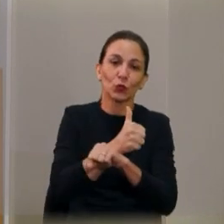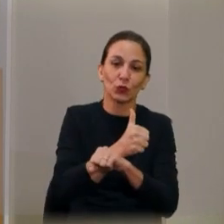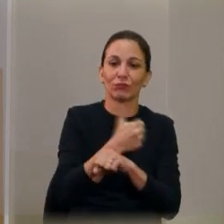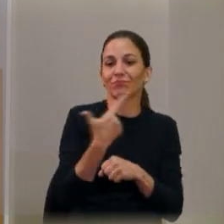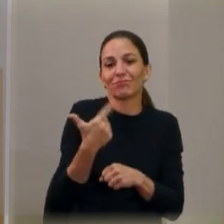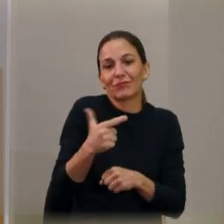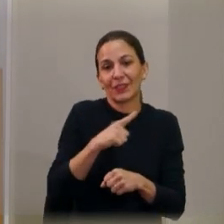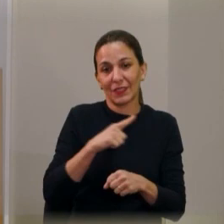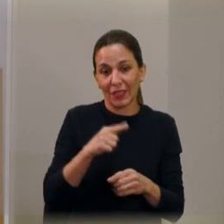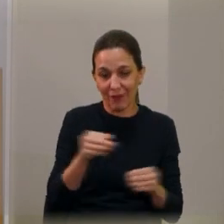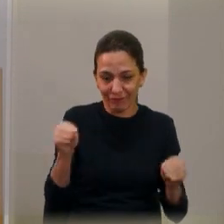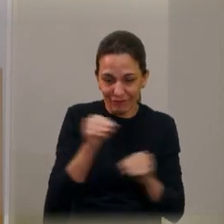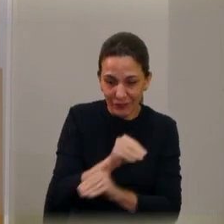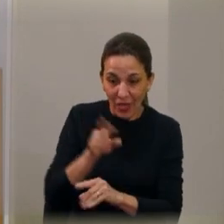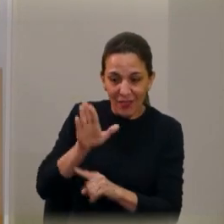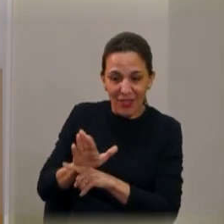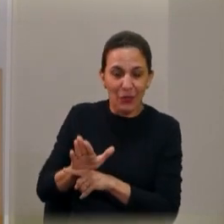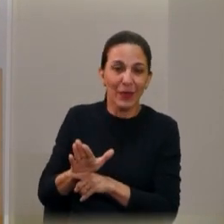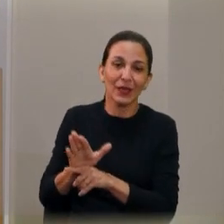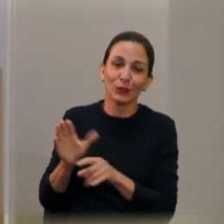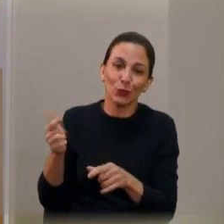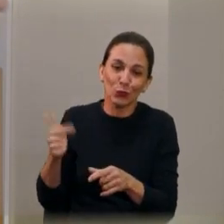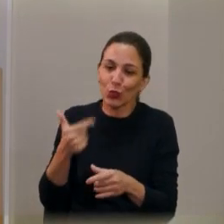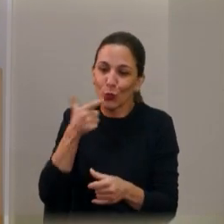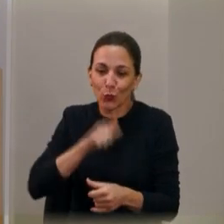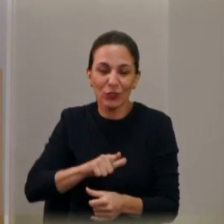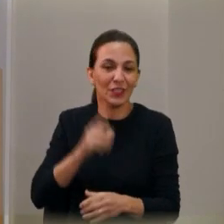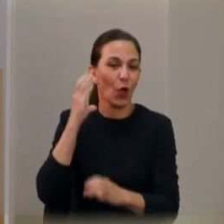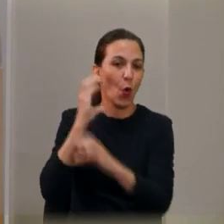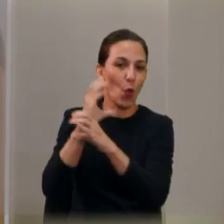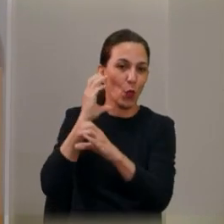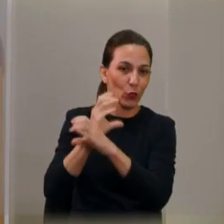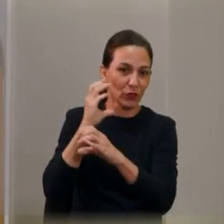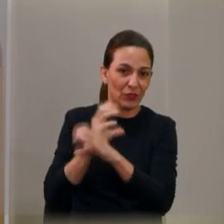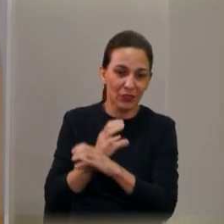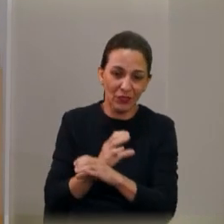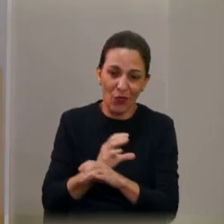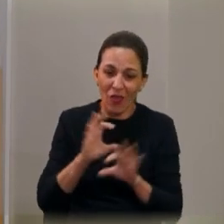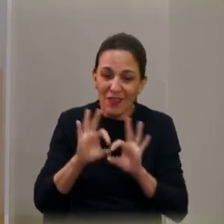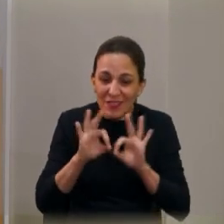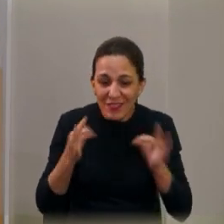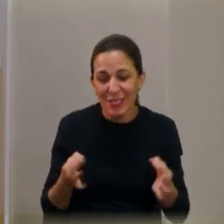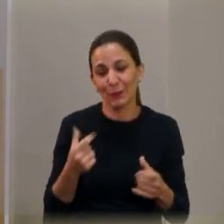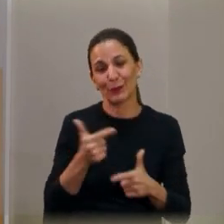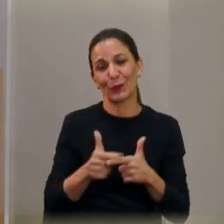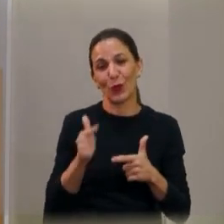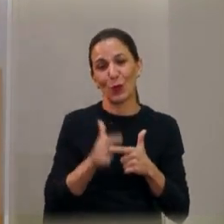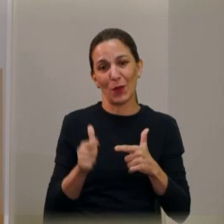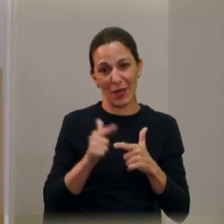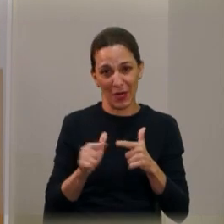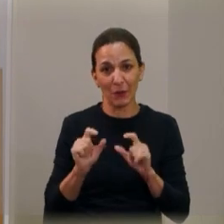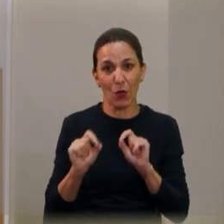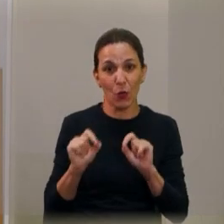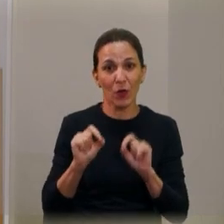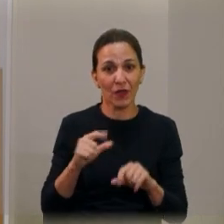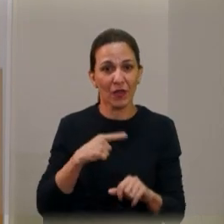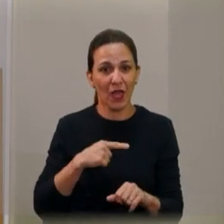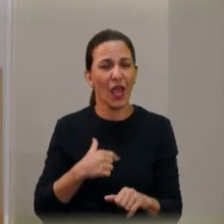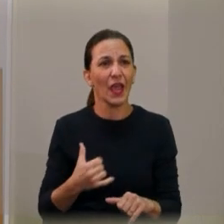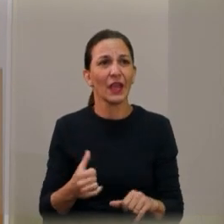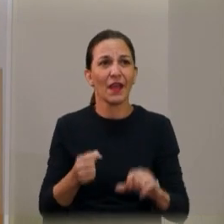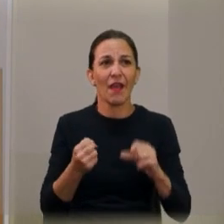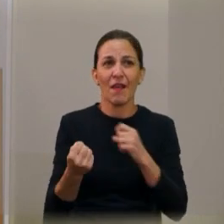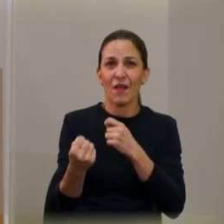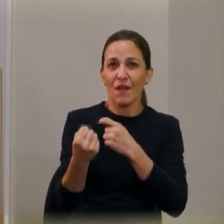a conta dele porque o atendimento não dava ponto para colher essa demanda O que é absolutamente simples que pode ser resolvido por uma vida chamada